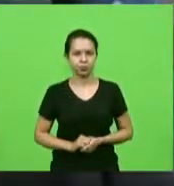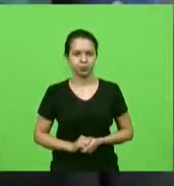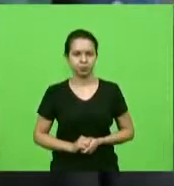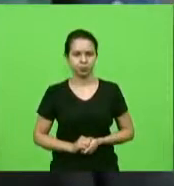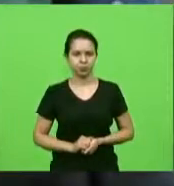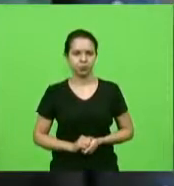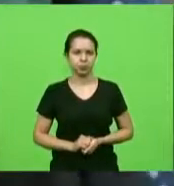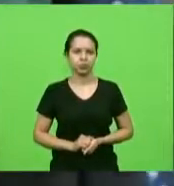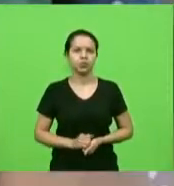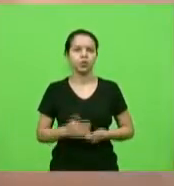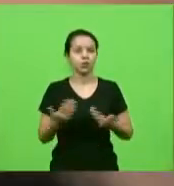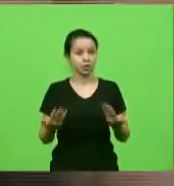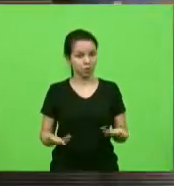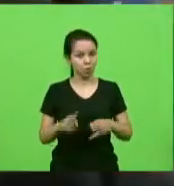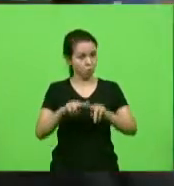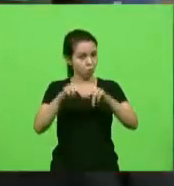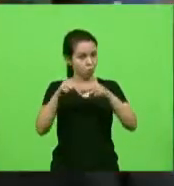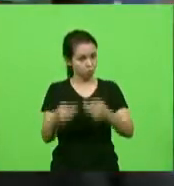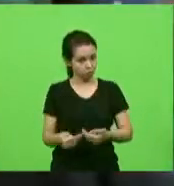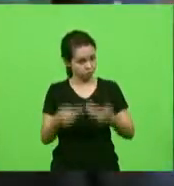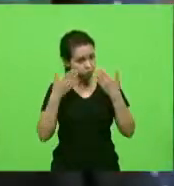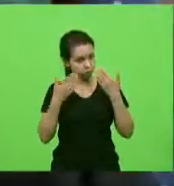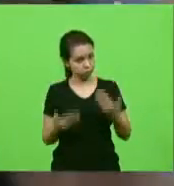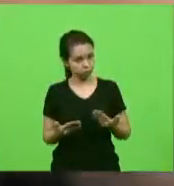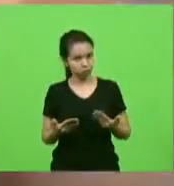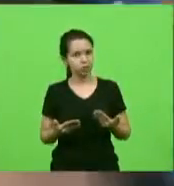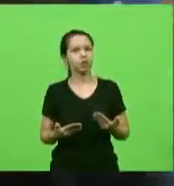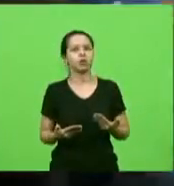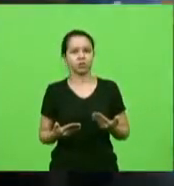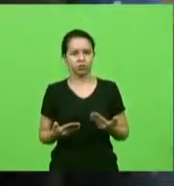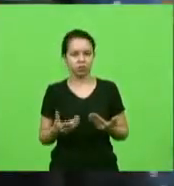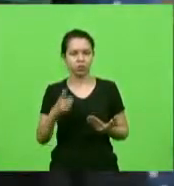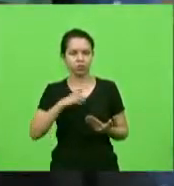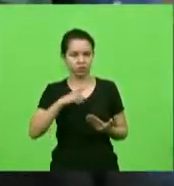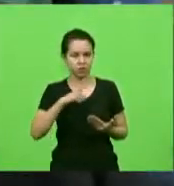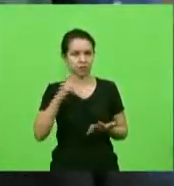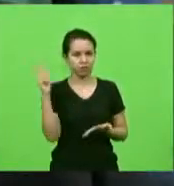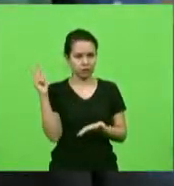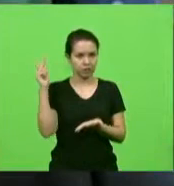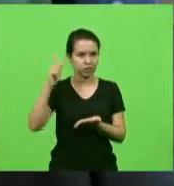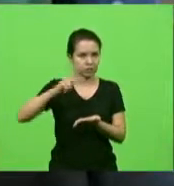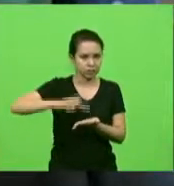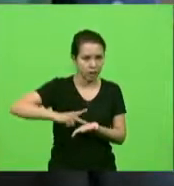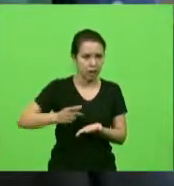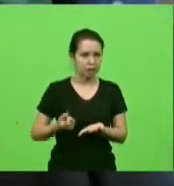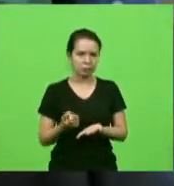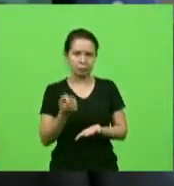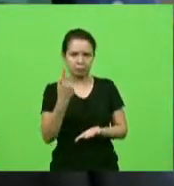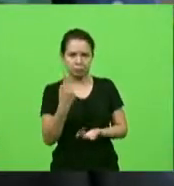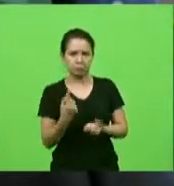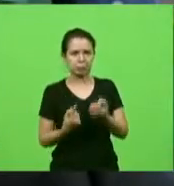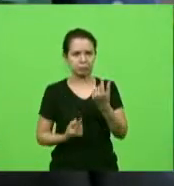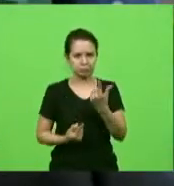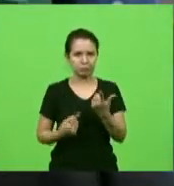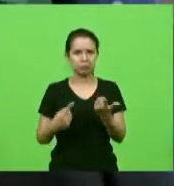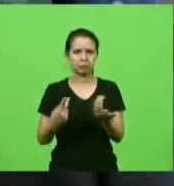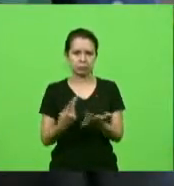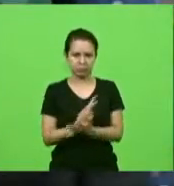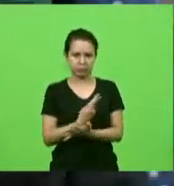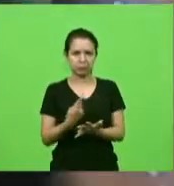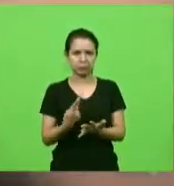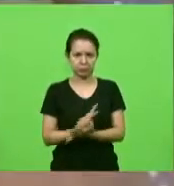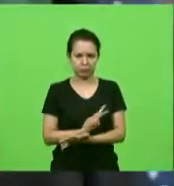Em fase do exposto, apesar da regularidade formal, mas à vista da flagrante atipicidade das condutas atribuídas ao